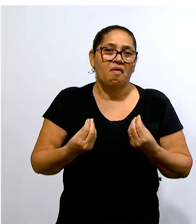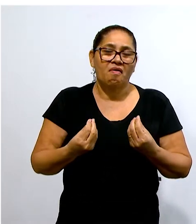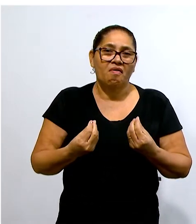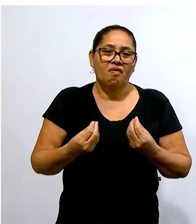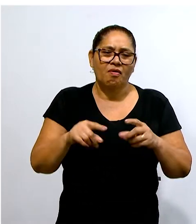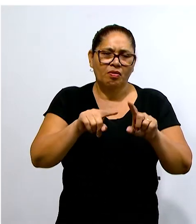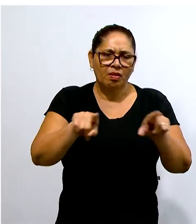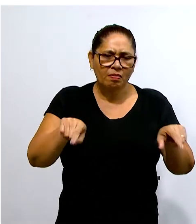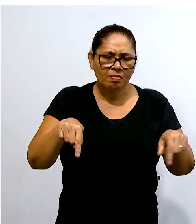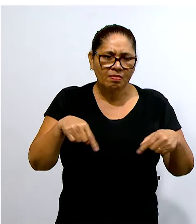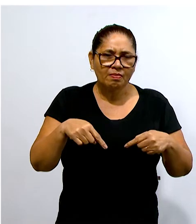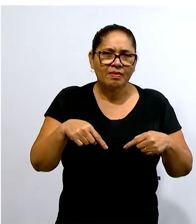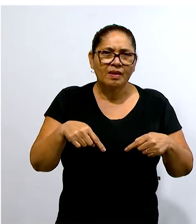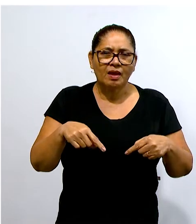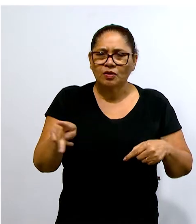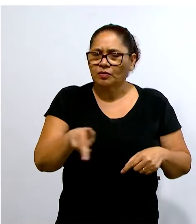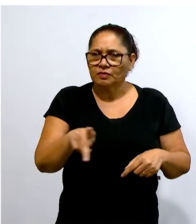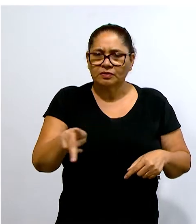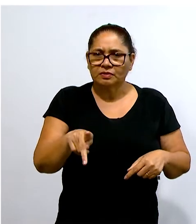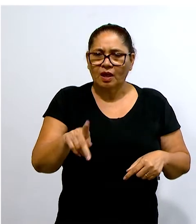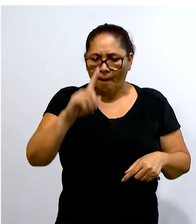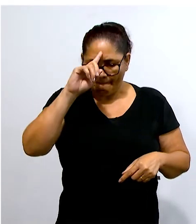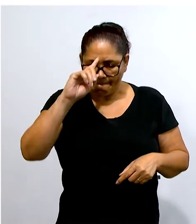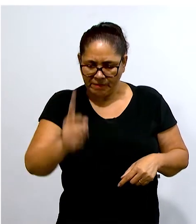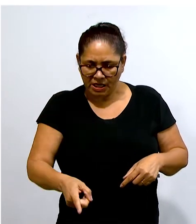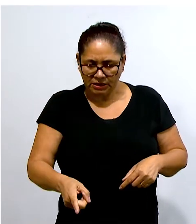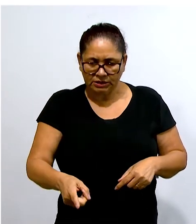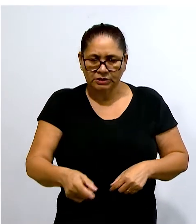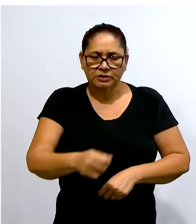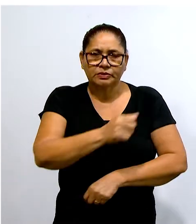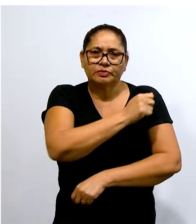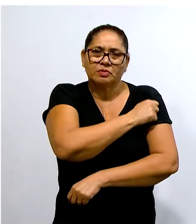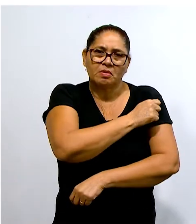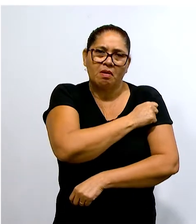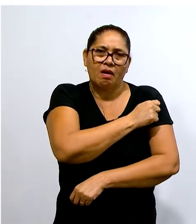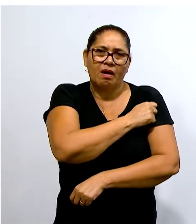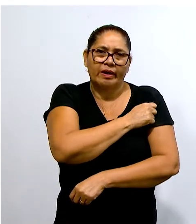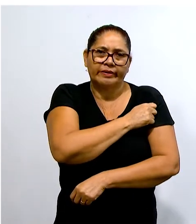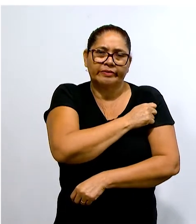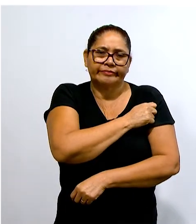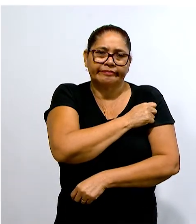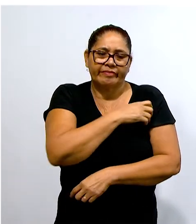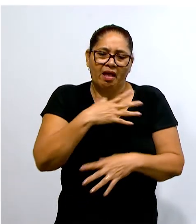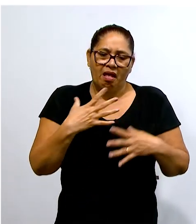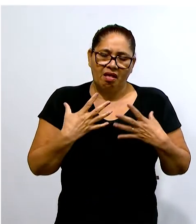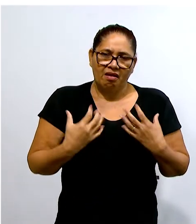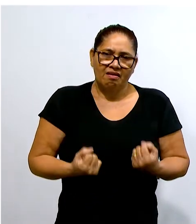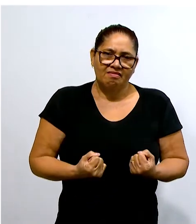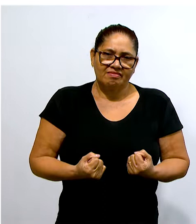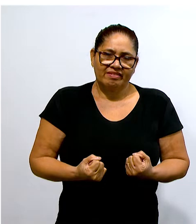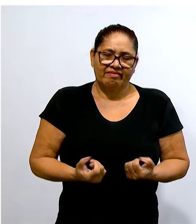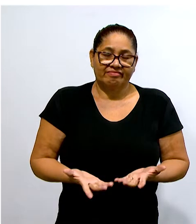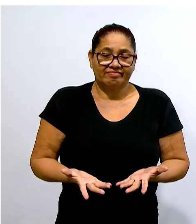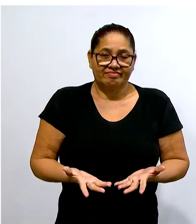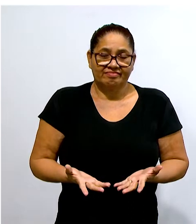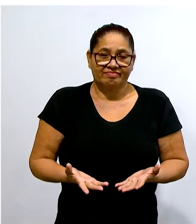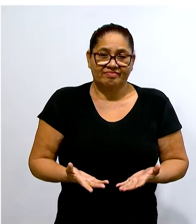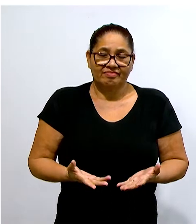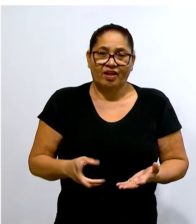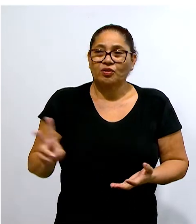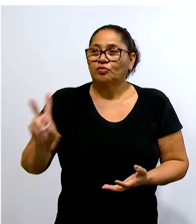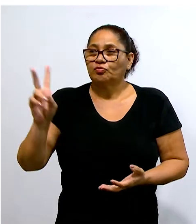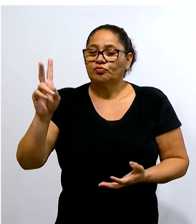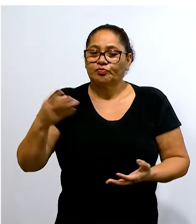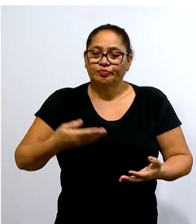minha sala de aula, eu sou professor, eu que mando, e você, aluno, você obedece. Não. O valor das relações, elas se estabelecem entre